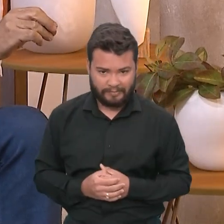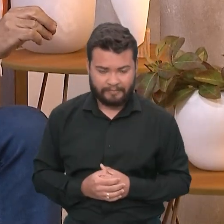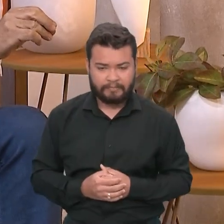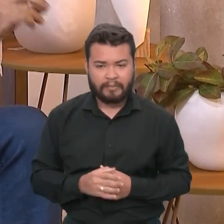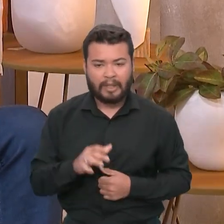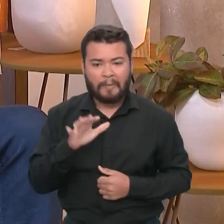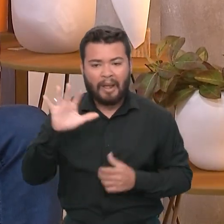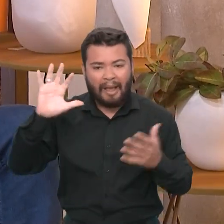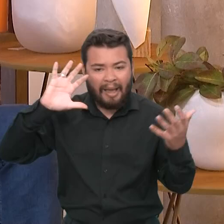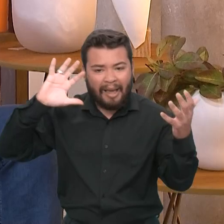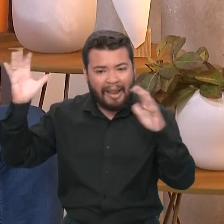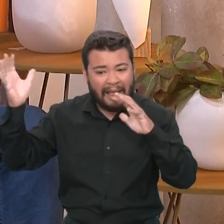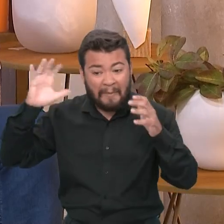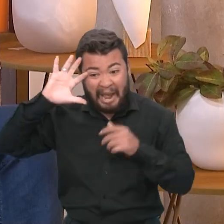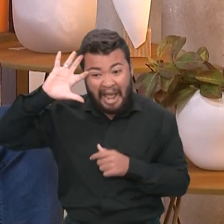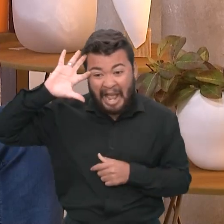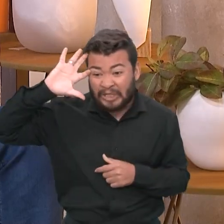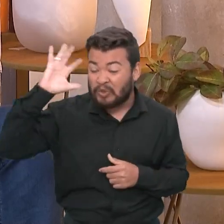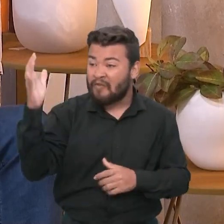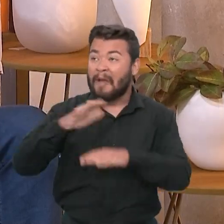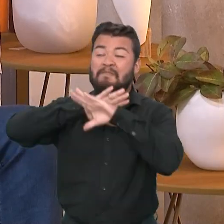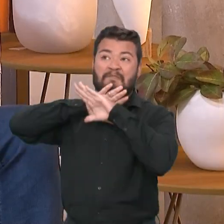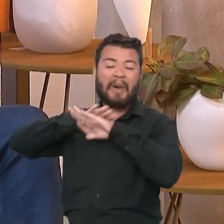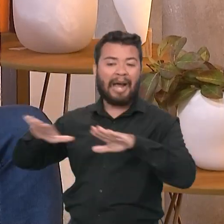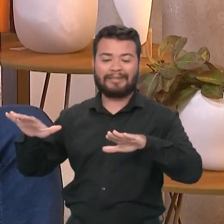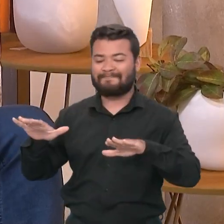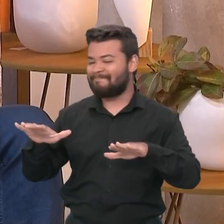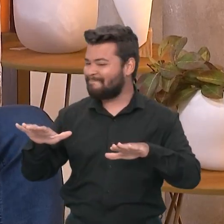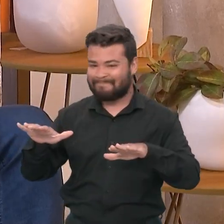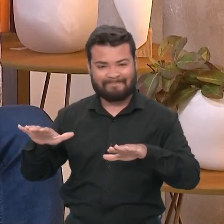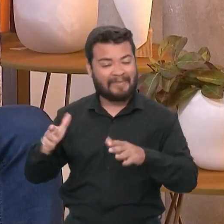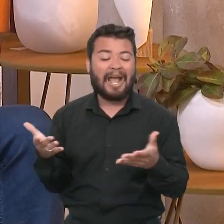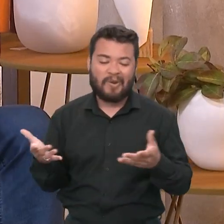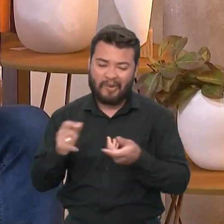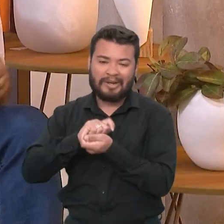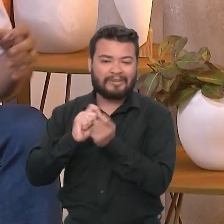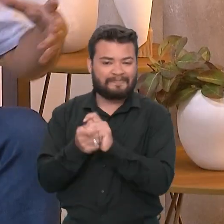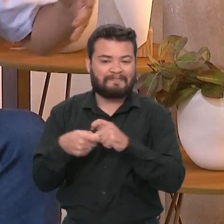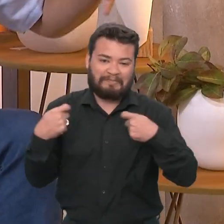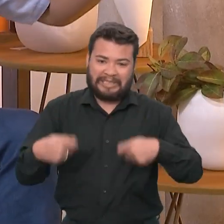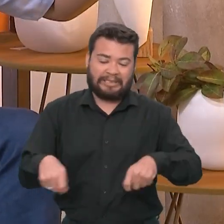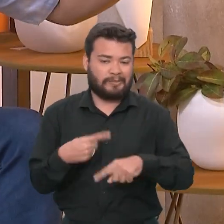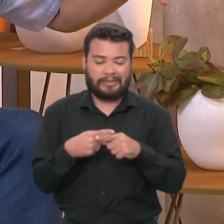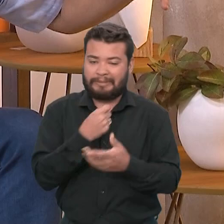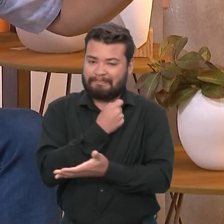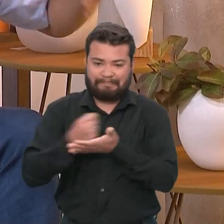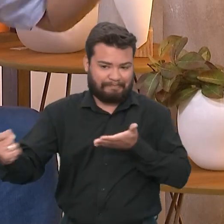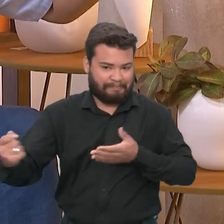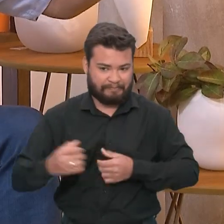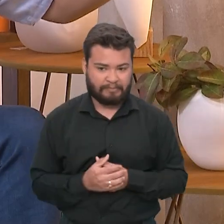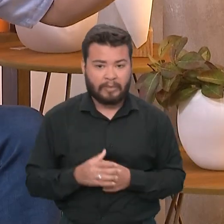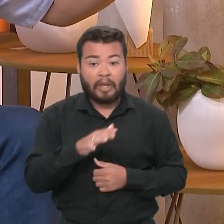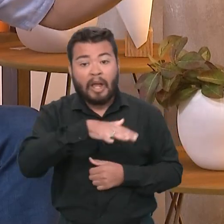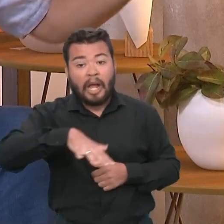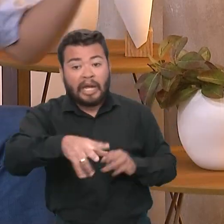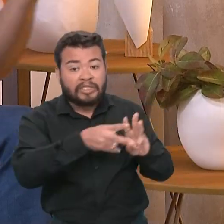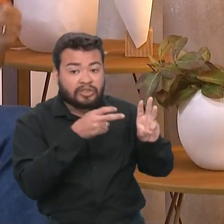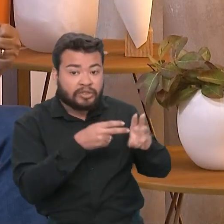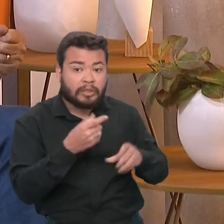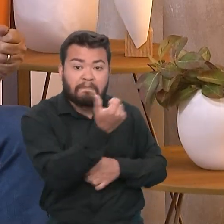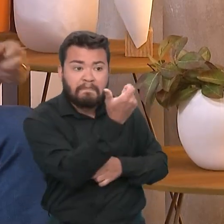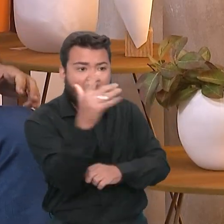mais. Nós nos adaptamos a ela. E a proteção dessas áreas indígenas é importante porque essas áreas são grandes e mantêm grande quantidade